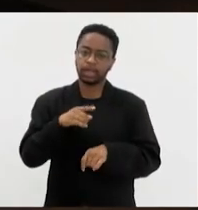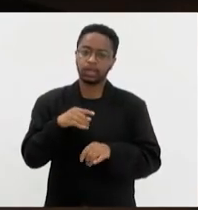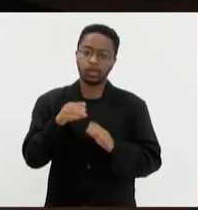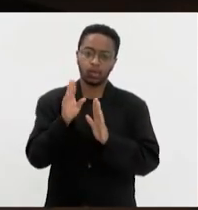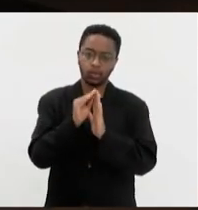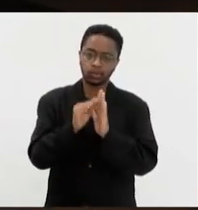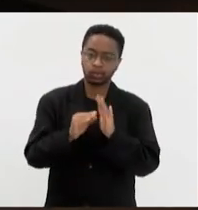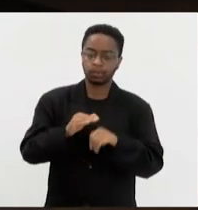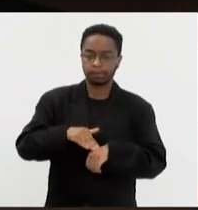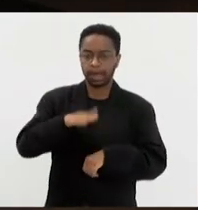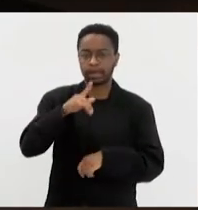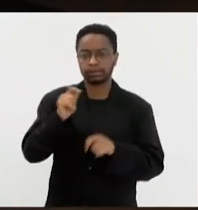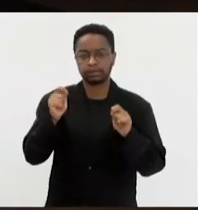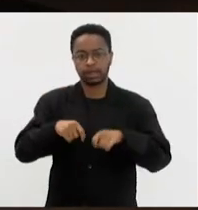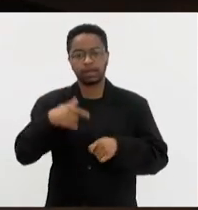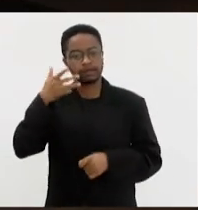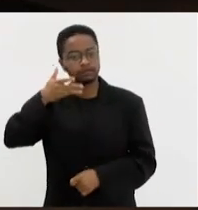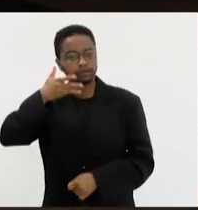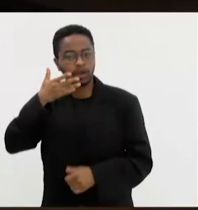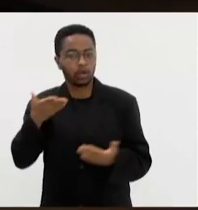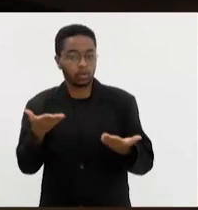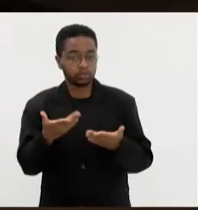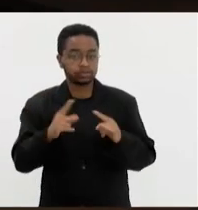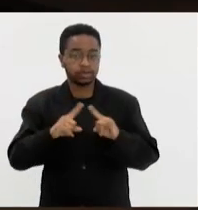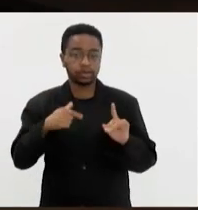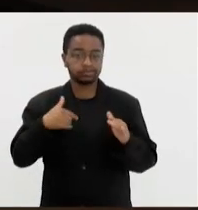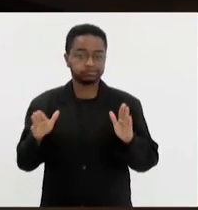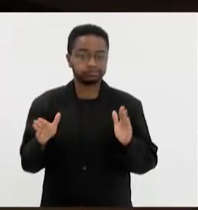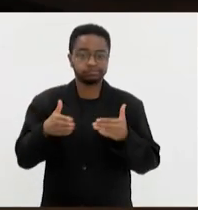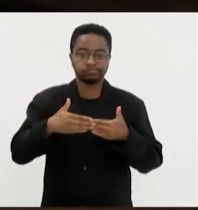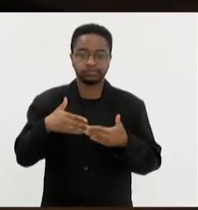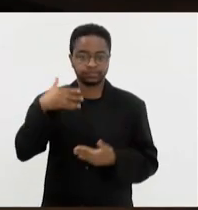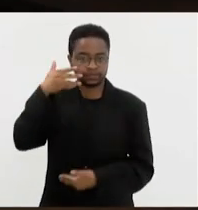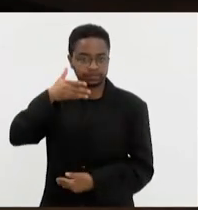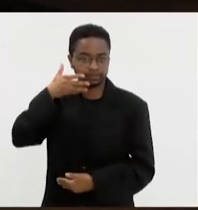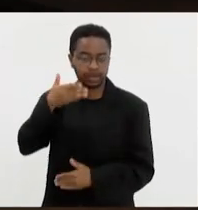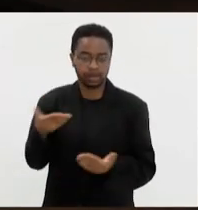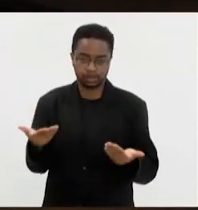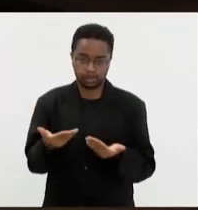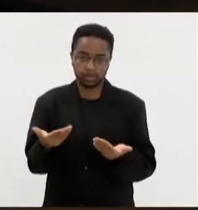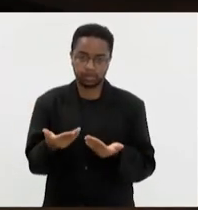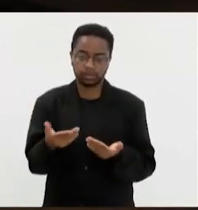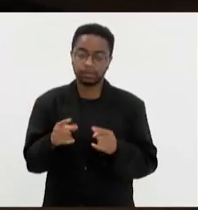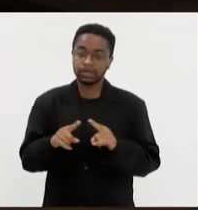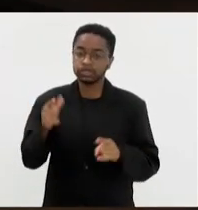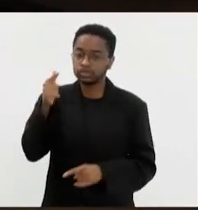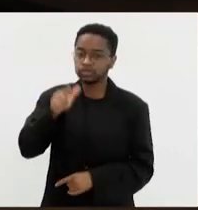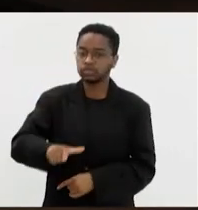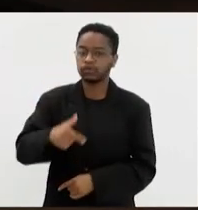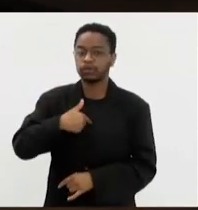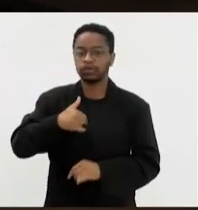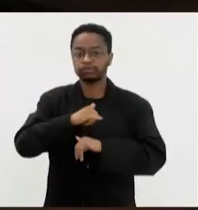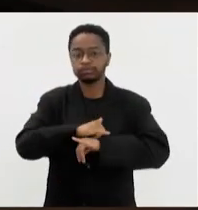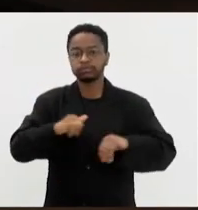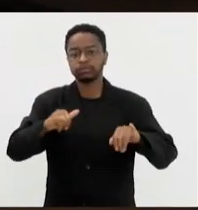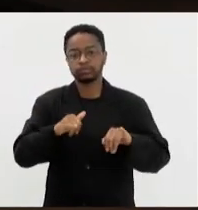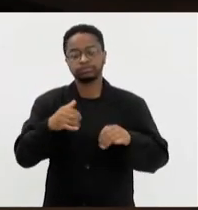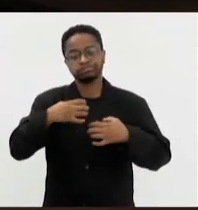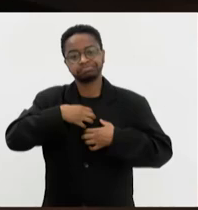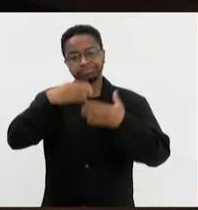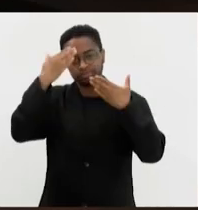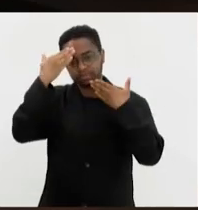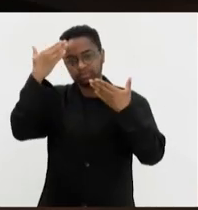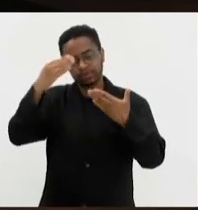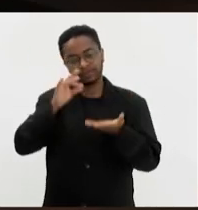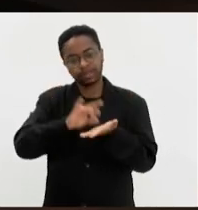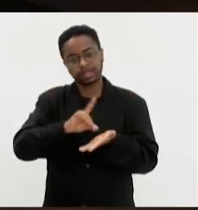falar hoje aqui e eu vou encerrar aqui a minha fala mais uma vez ressaltando a Esse é